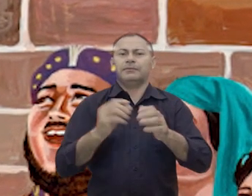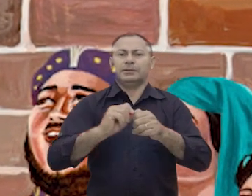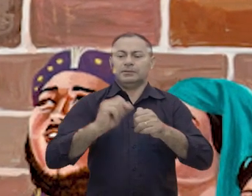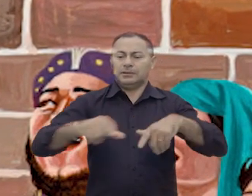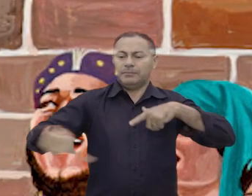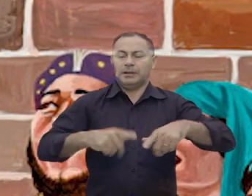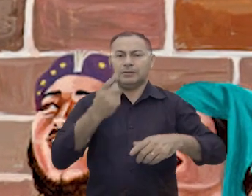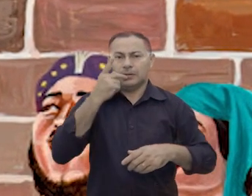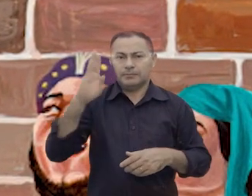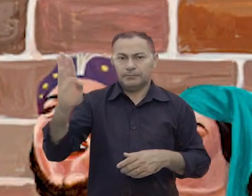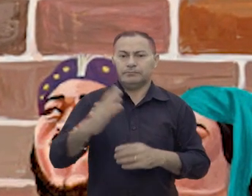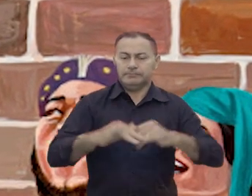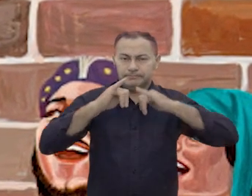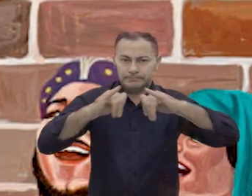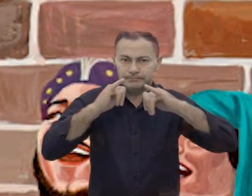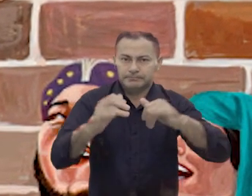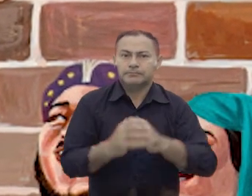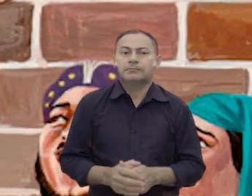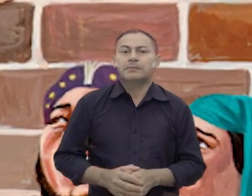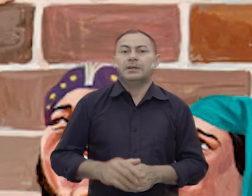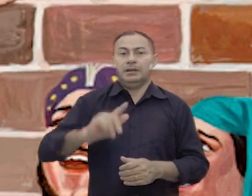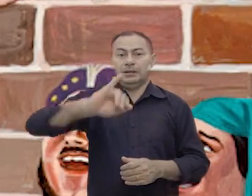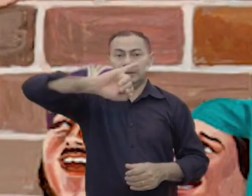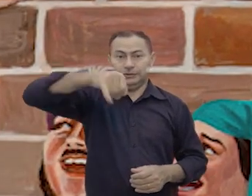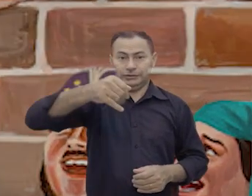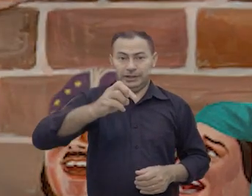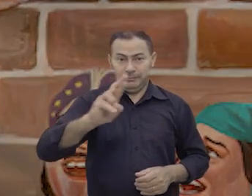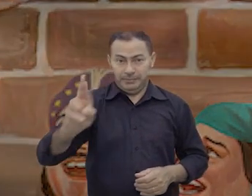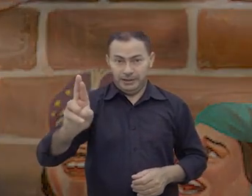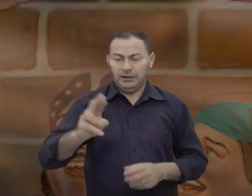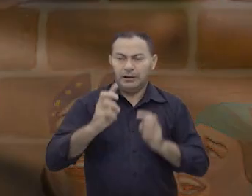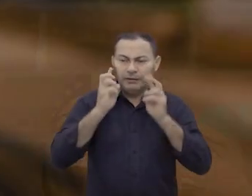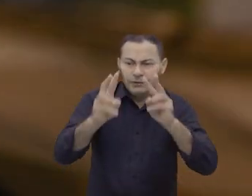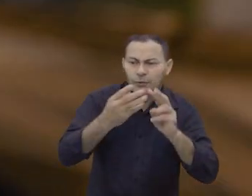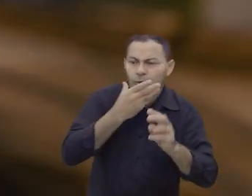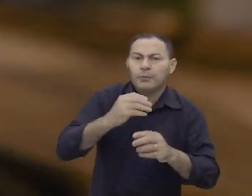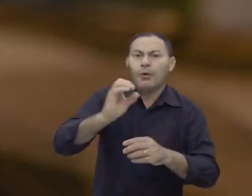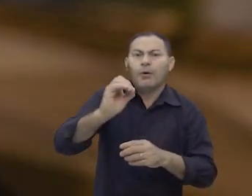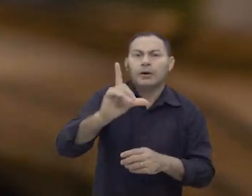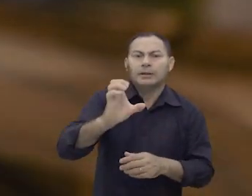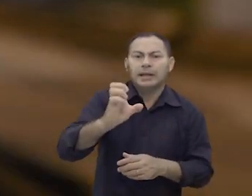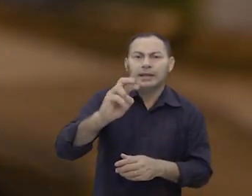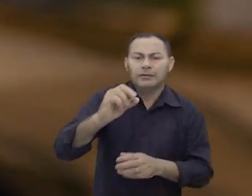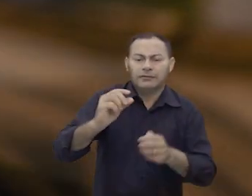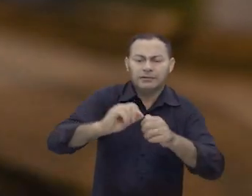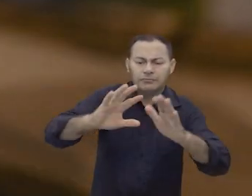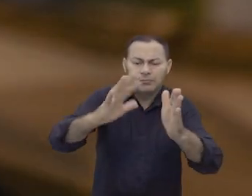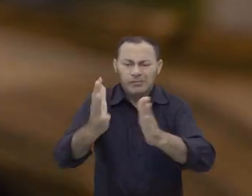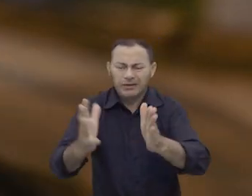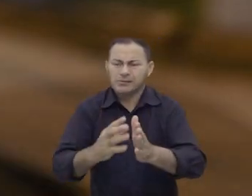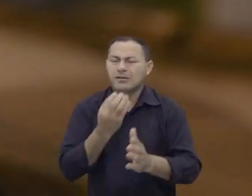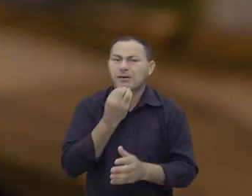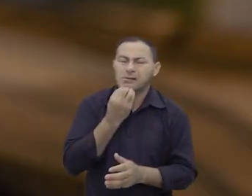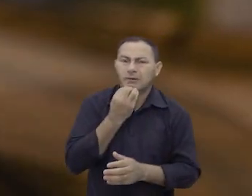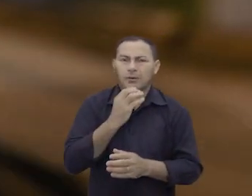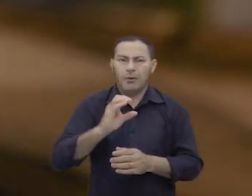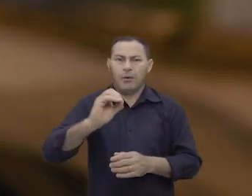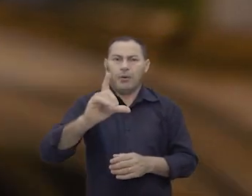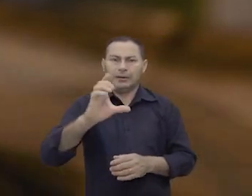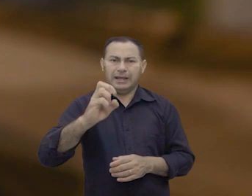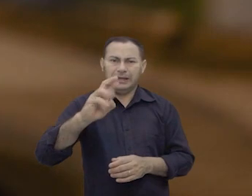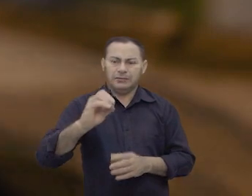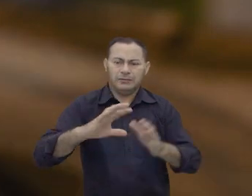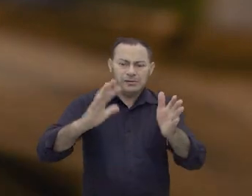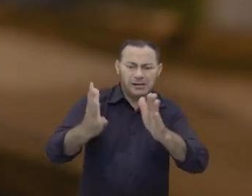que ele exercia o seu ministério de profeta, de pregador. Jeremias viu um oleiro fazendo um vaso. O vaso ficou defeituoso.